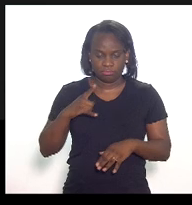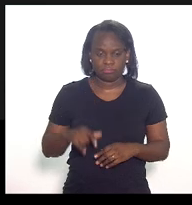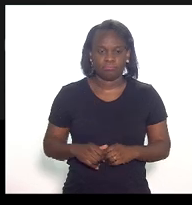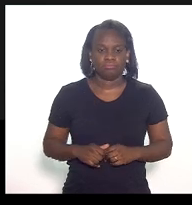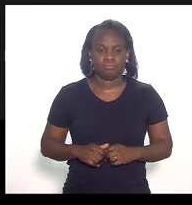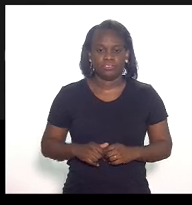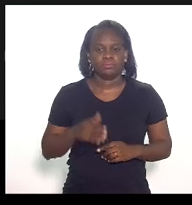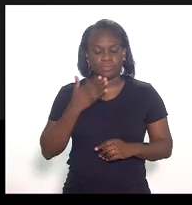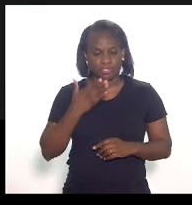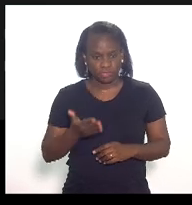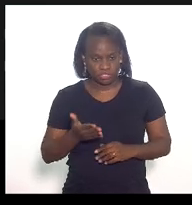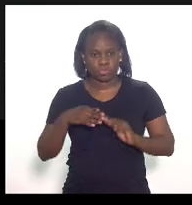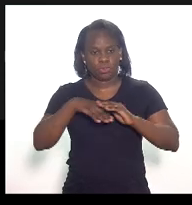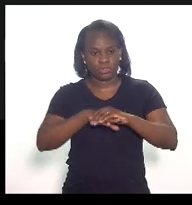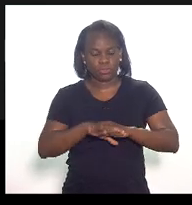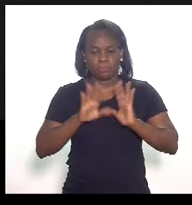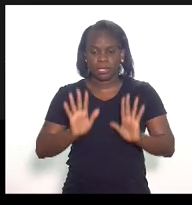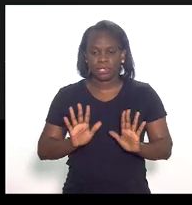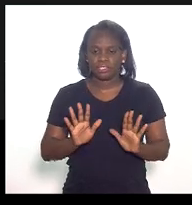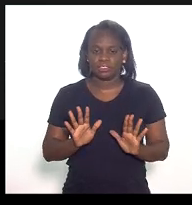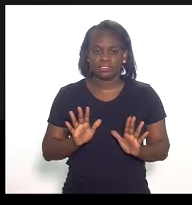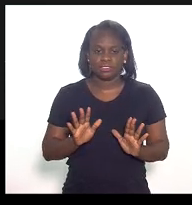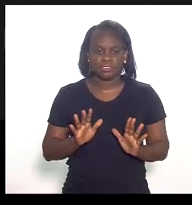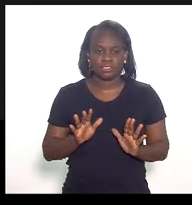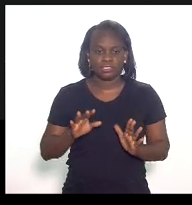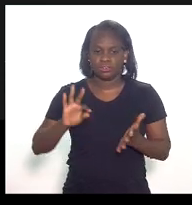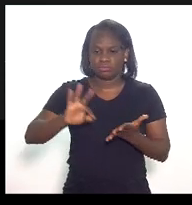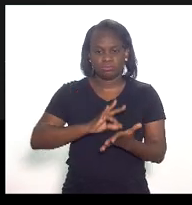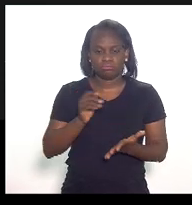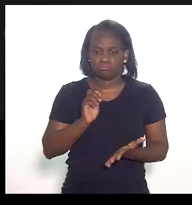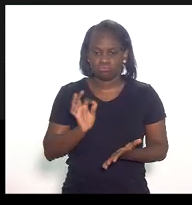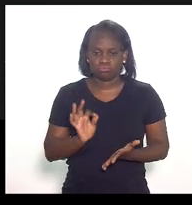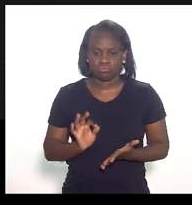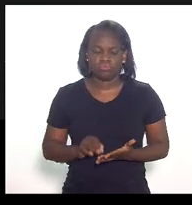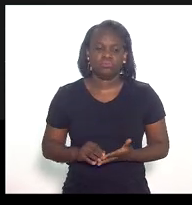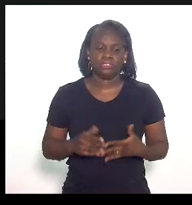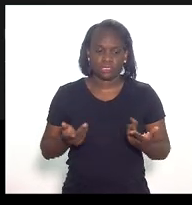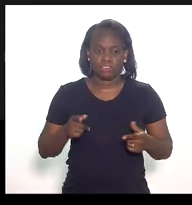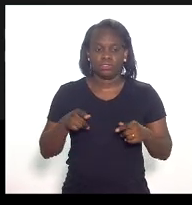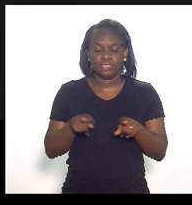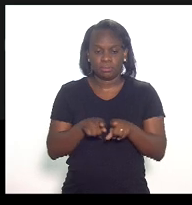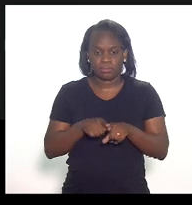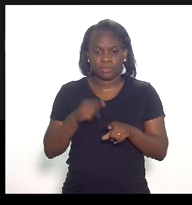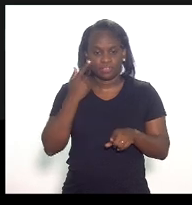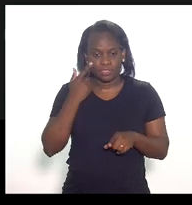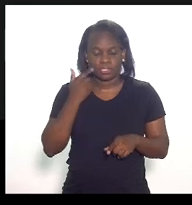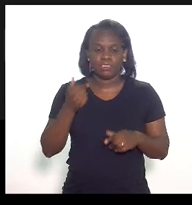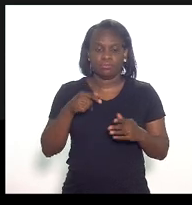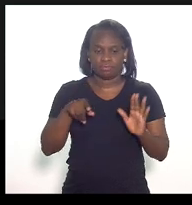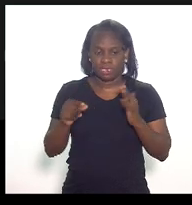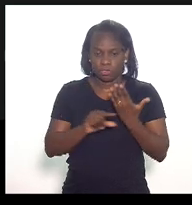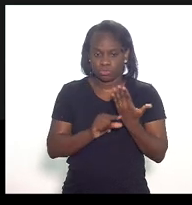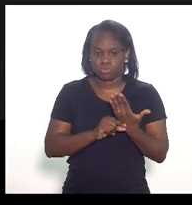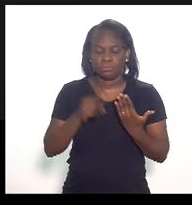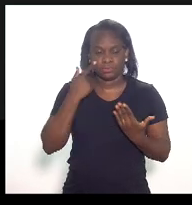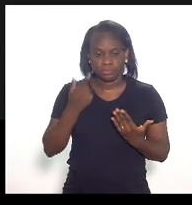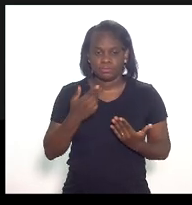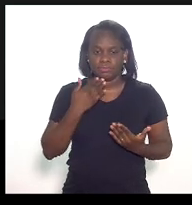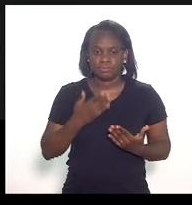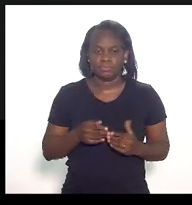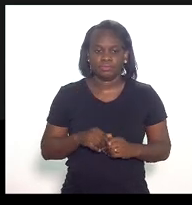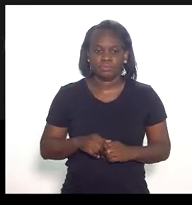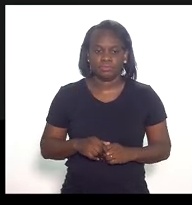foi feito um pedido de arquivamento, mas não necessariamente ele foi arquivo. Então, eu vou consultar os autores. Retirar de pauta número 1. Pela